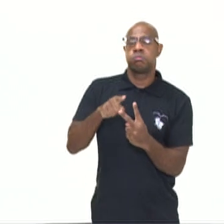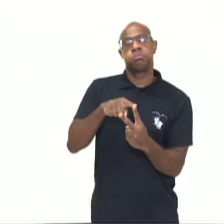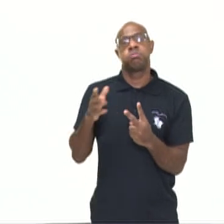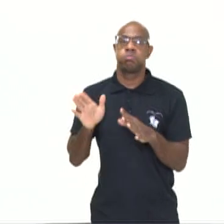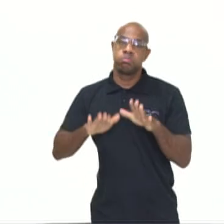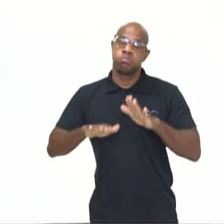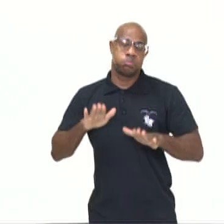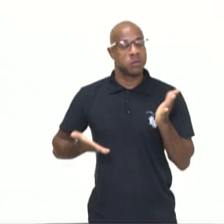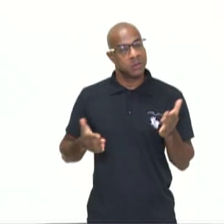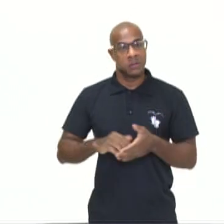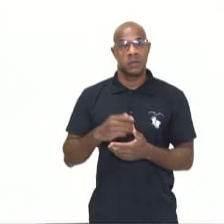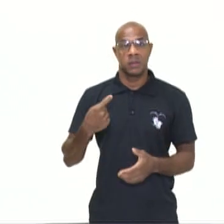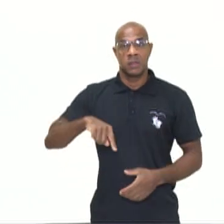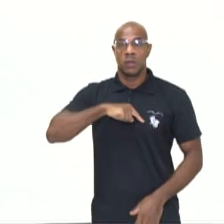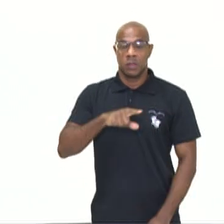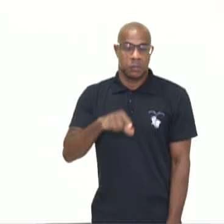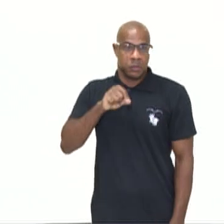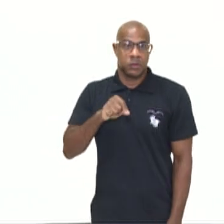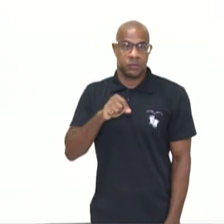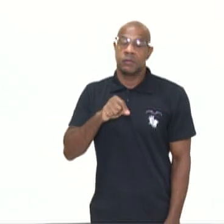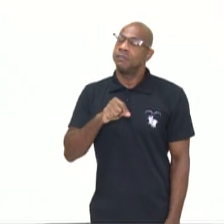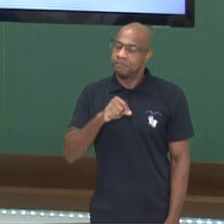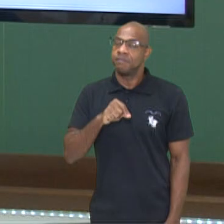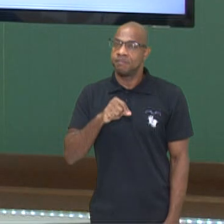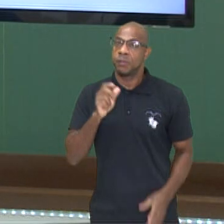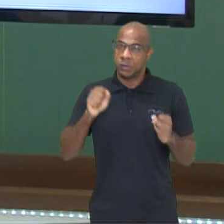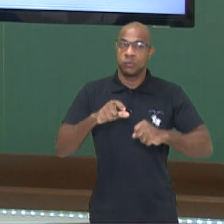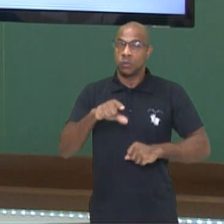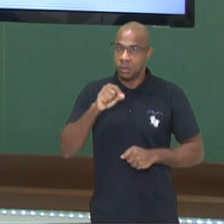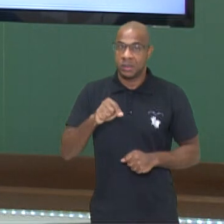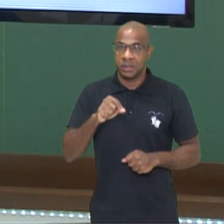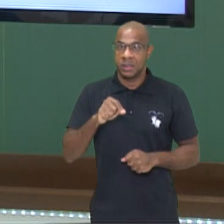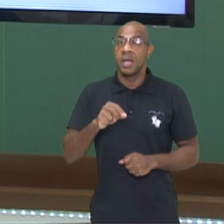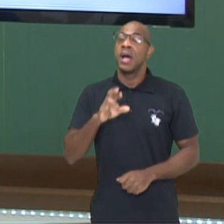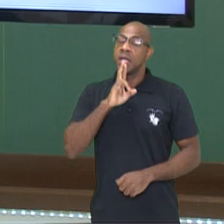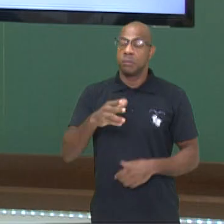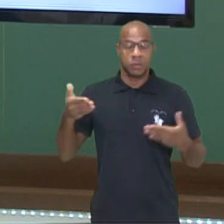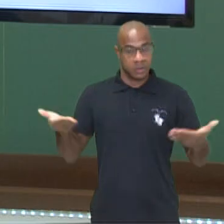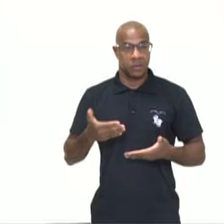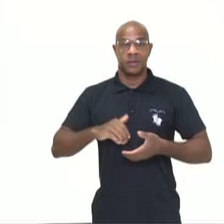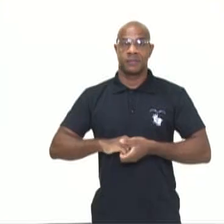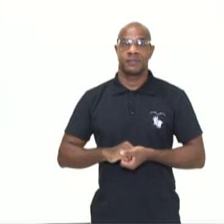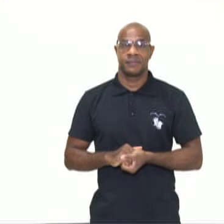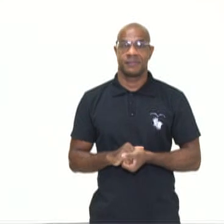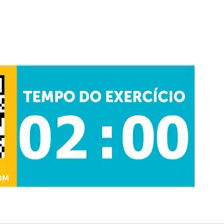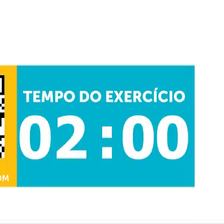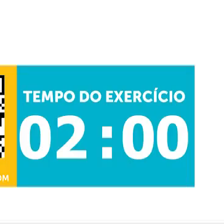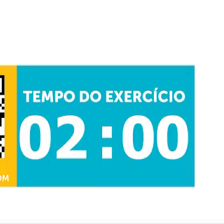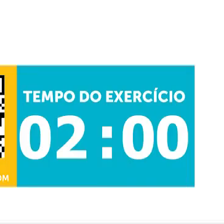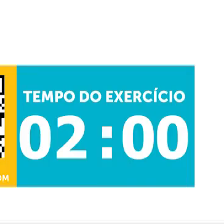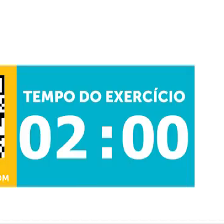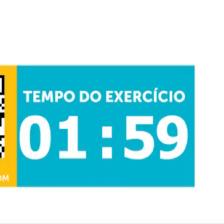nossa preferência? Justifique. Vamos lá, responda.